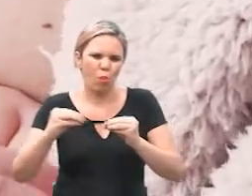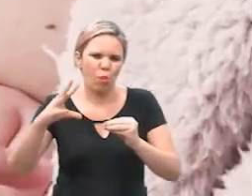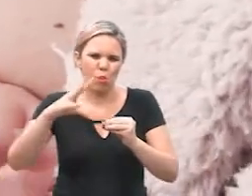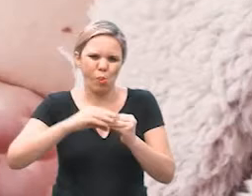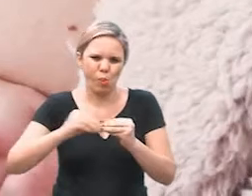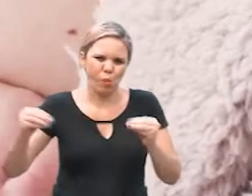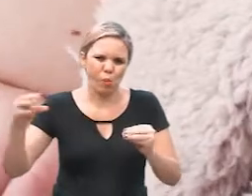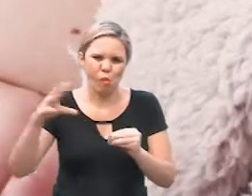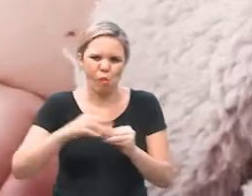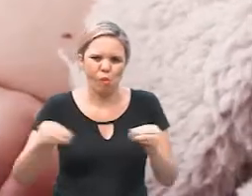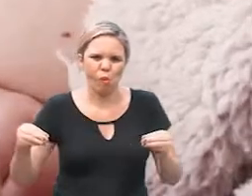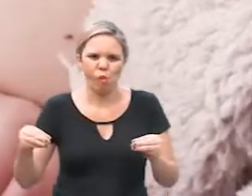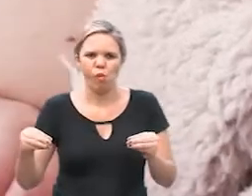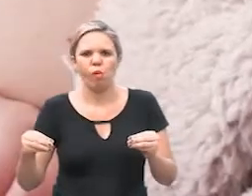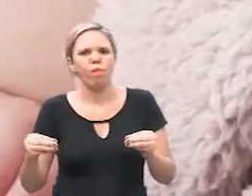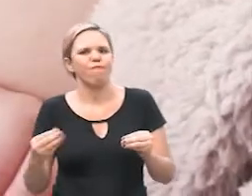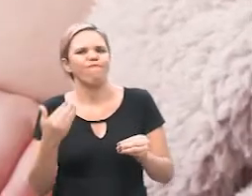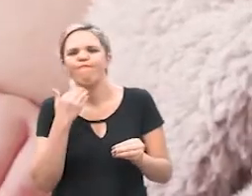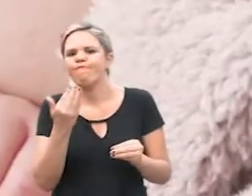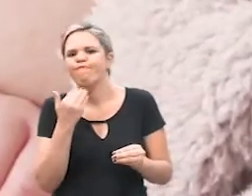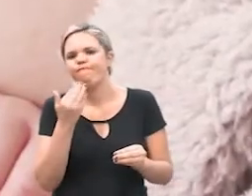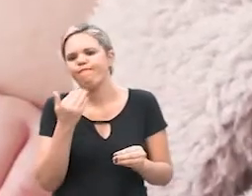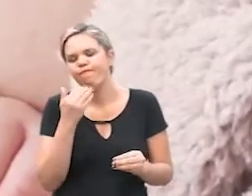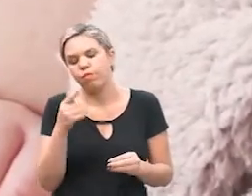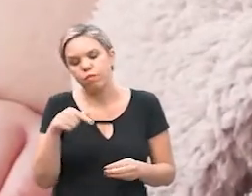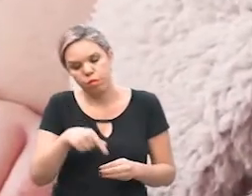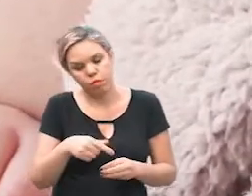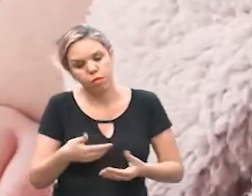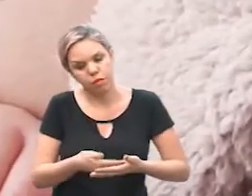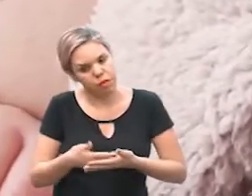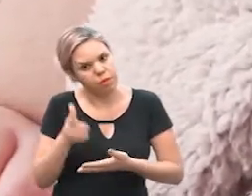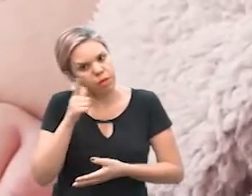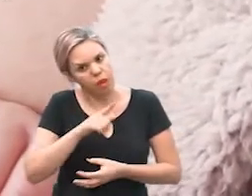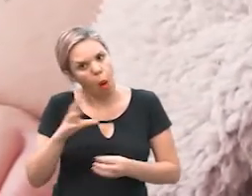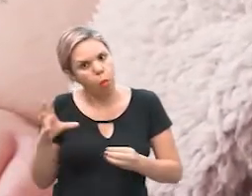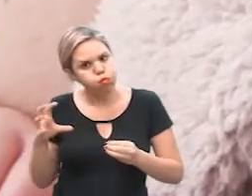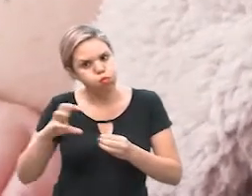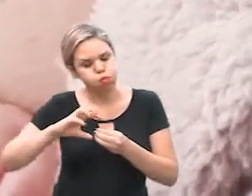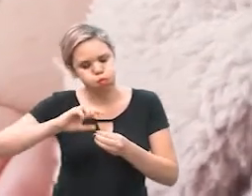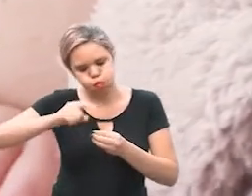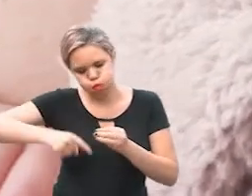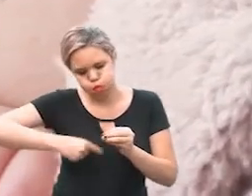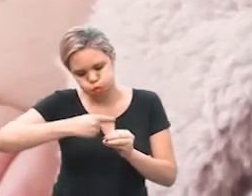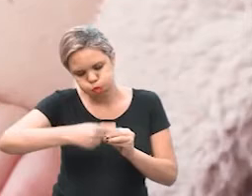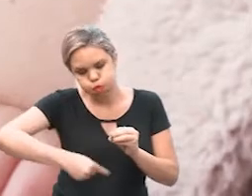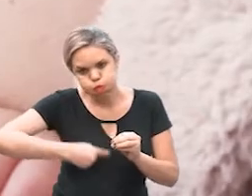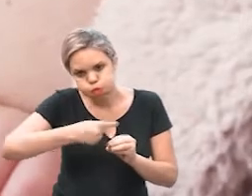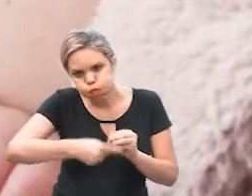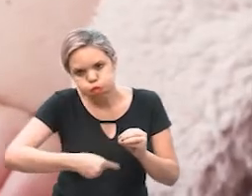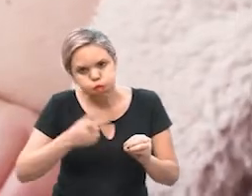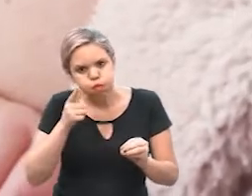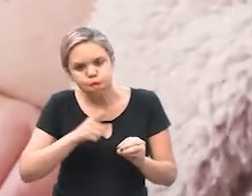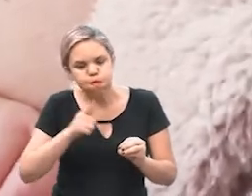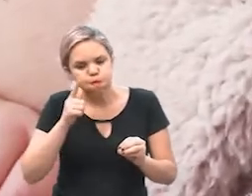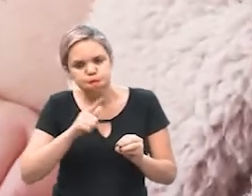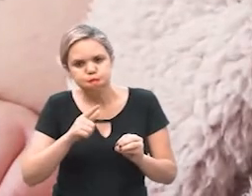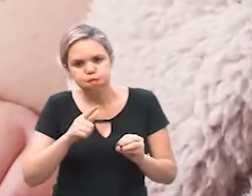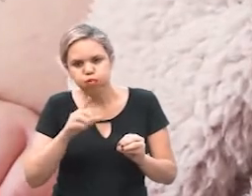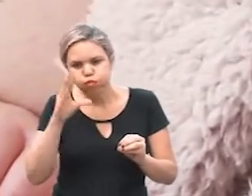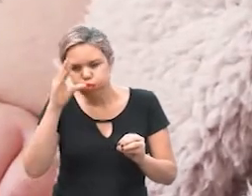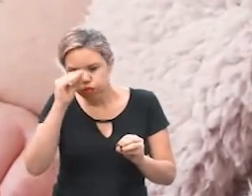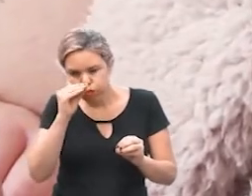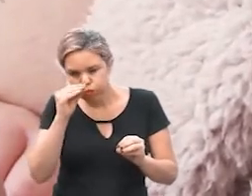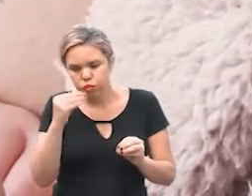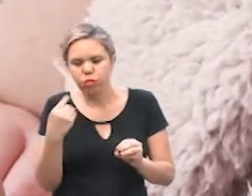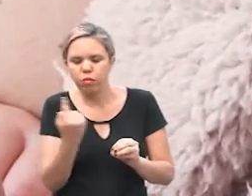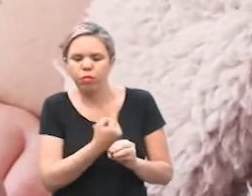vai escorregar para o bico. E o bebê, ele precisa pegar a maior parte da auréola da mama, né? Que é essa parte escura